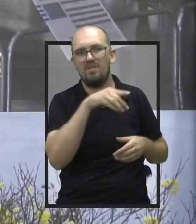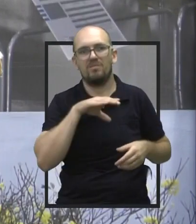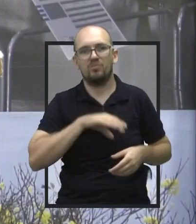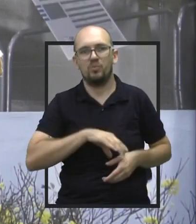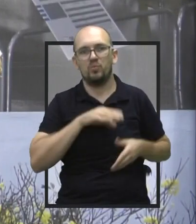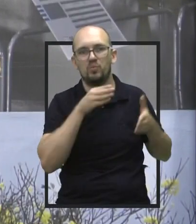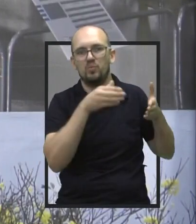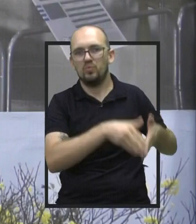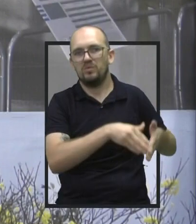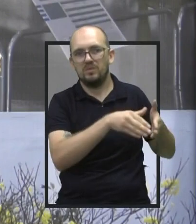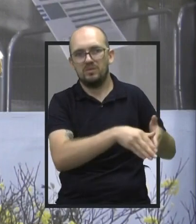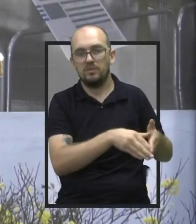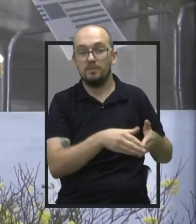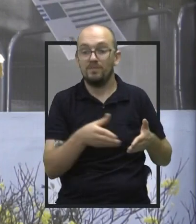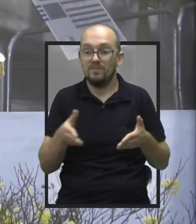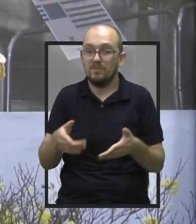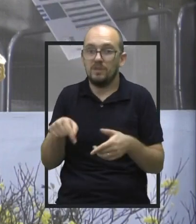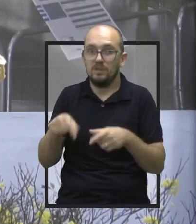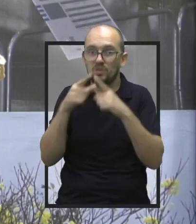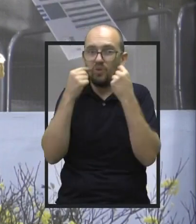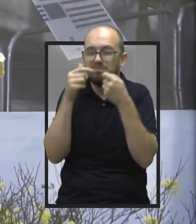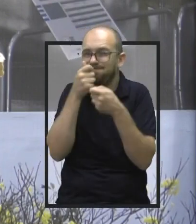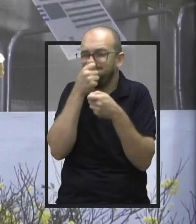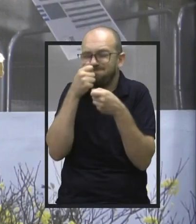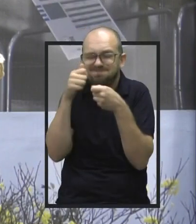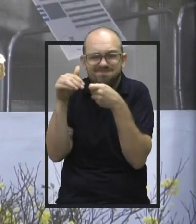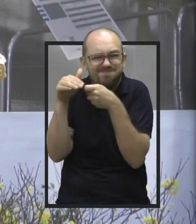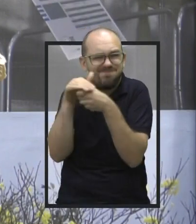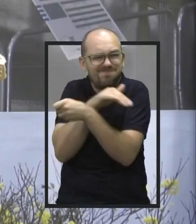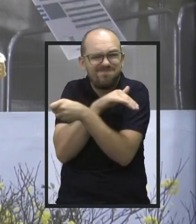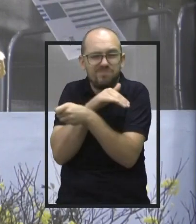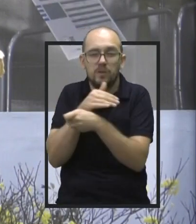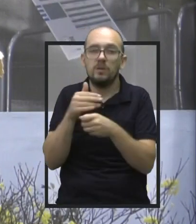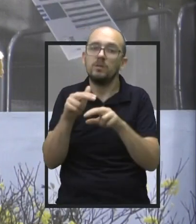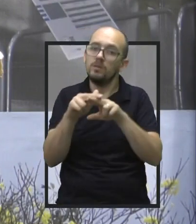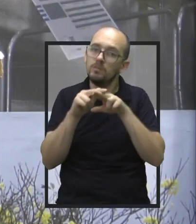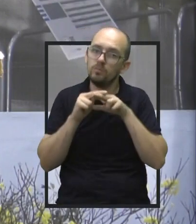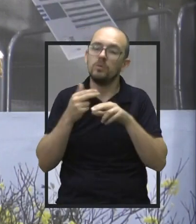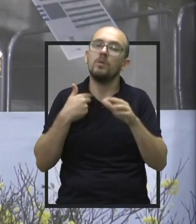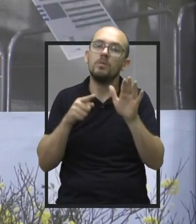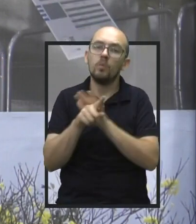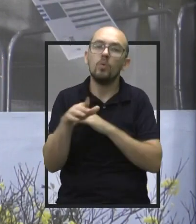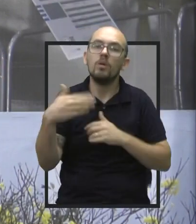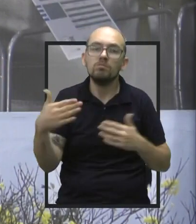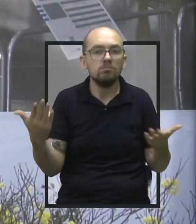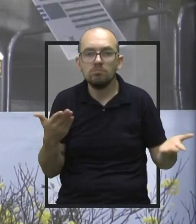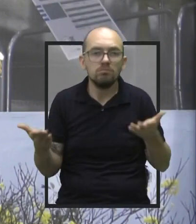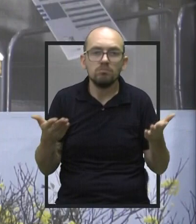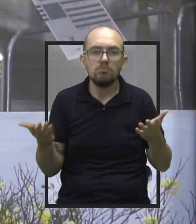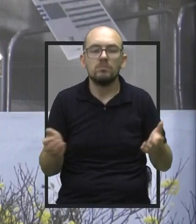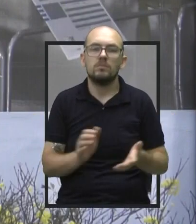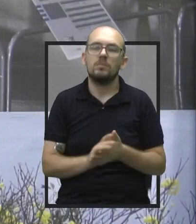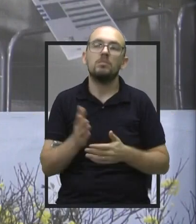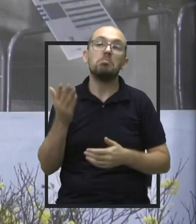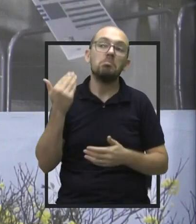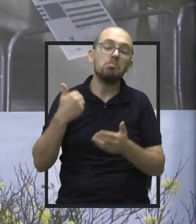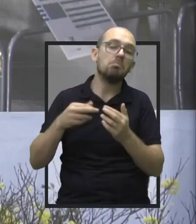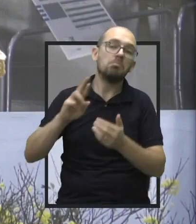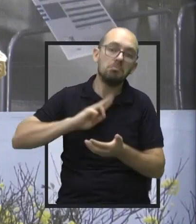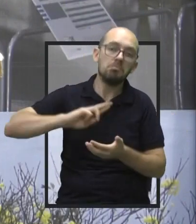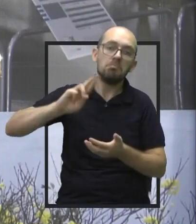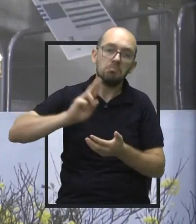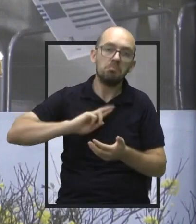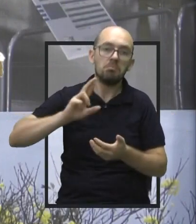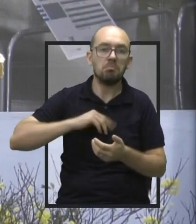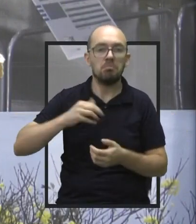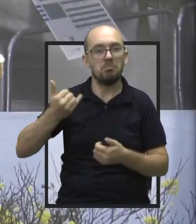da liberação logo desse novo cemitério. Então fiz essa pergunta e pelo que a gente ficou sabendo, pelas informações que eu tive, muito